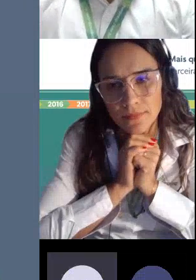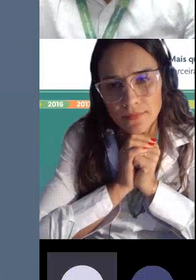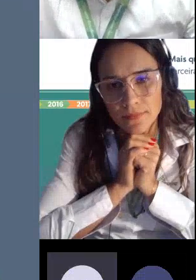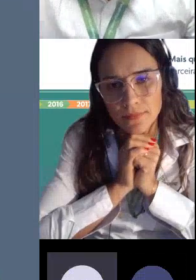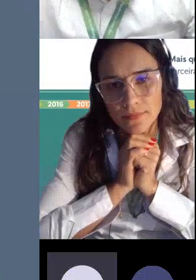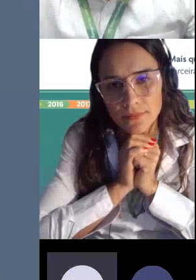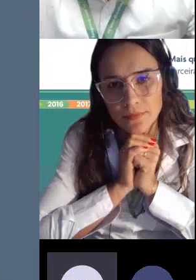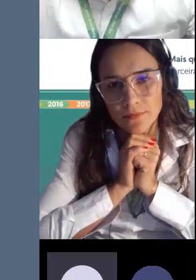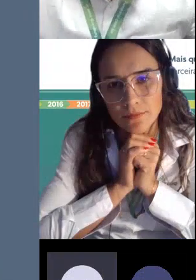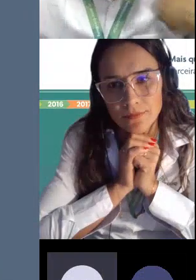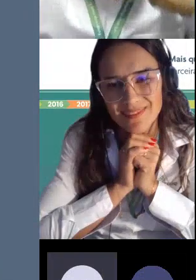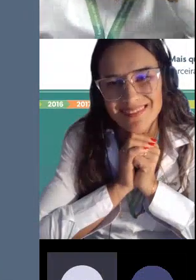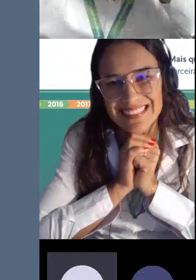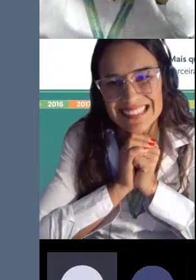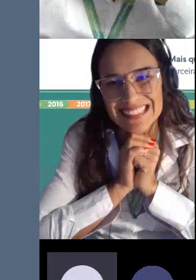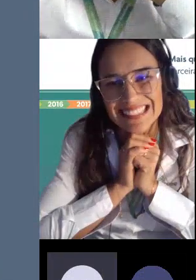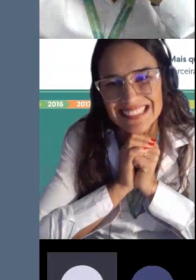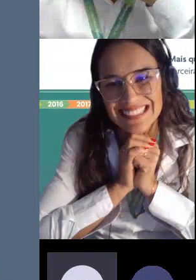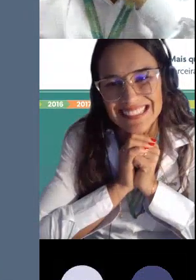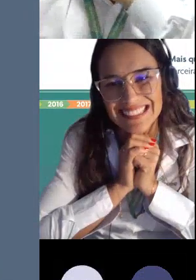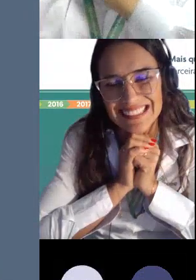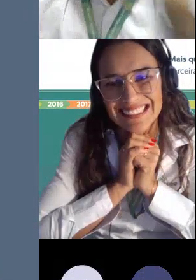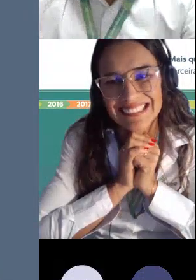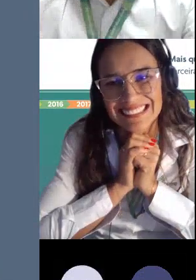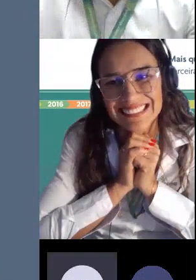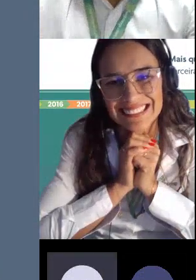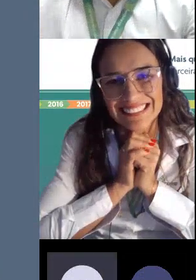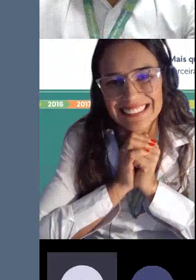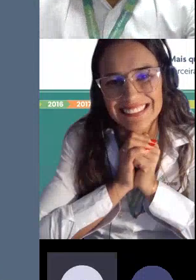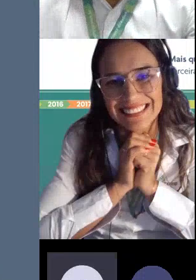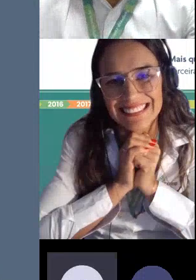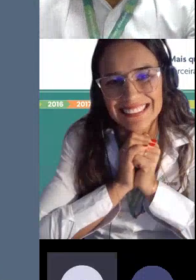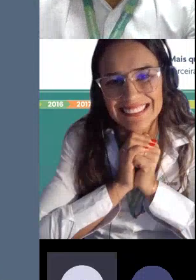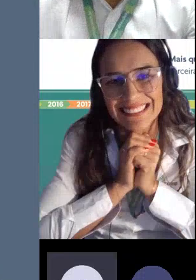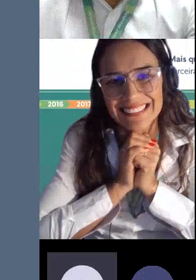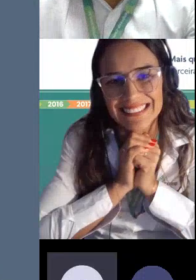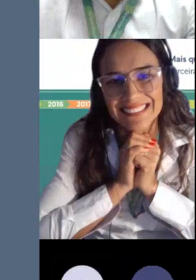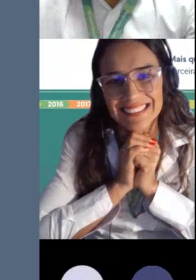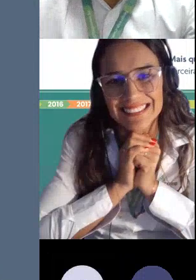Ai, gente, foi sem querer dessa vez, desculpem. Não tem problema, Kelly.